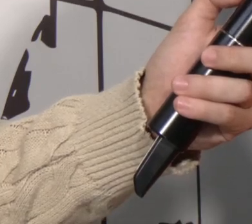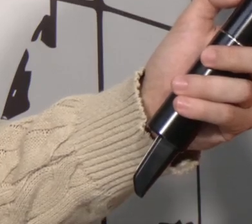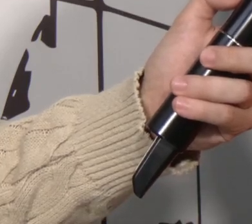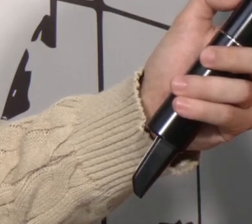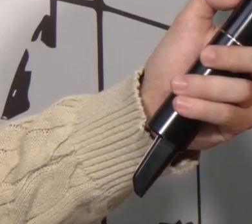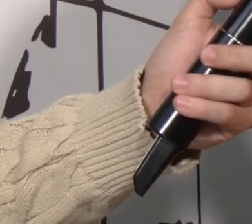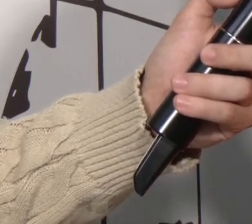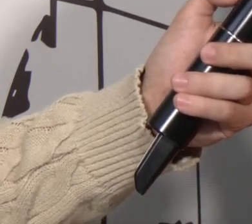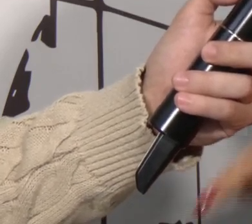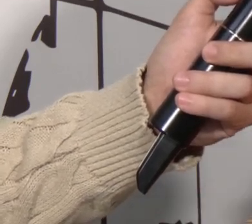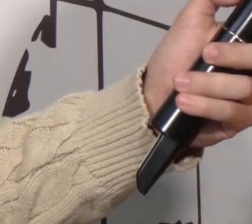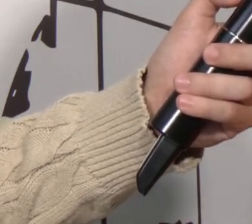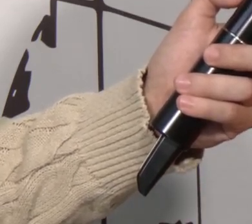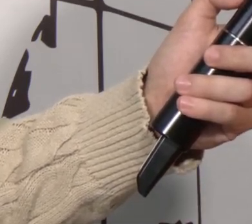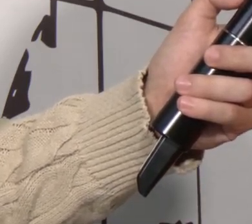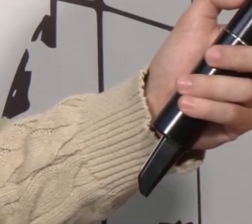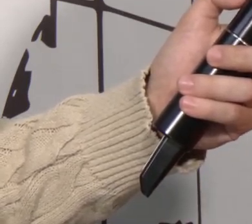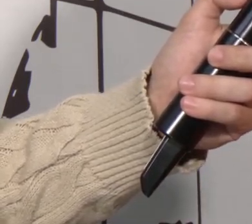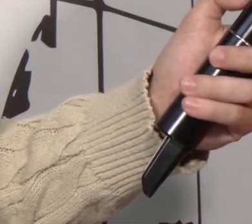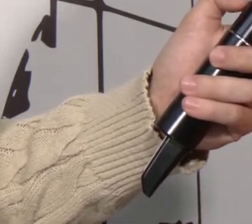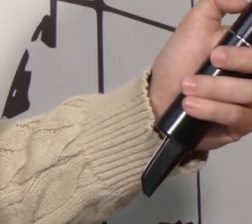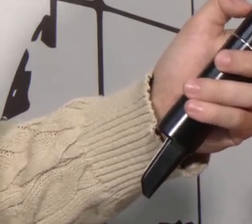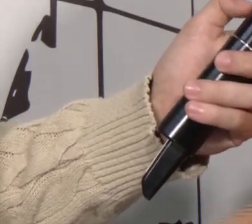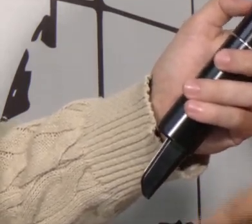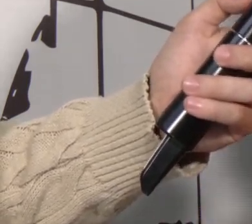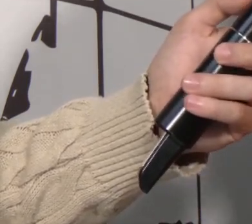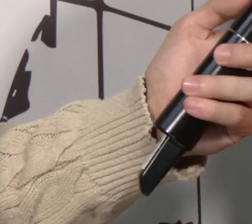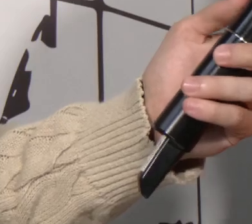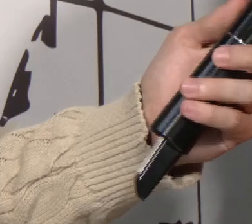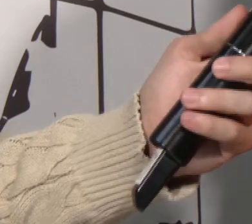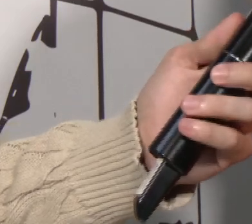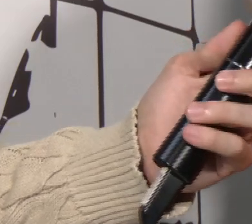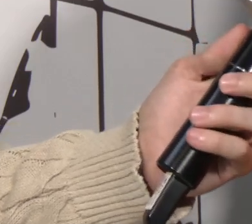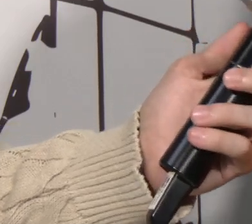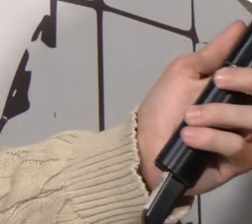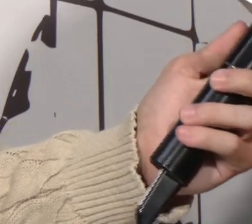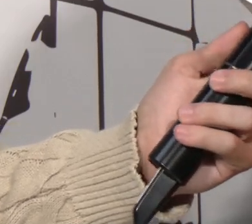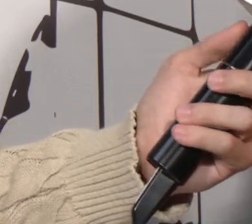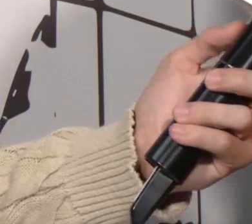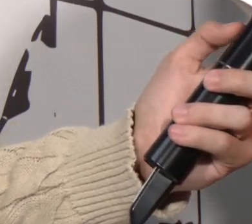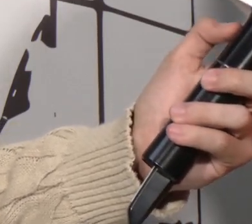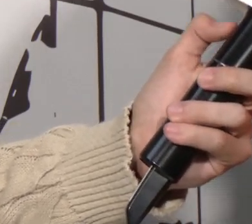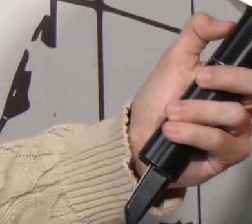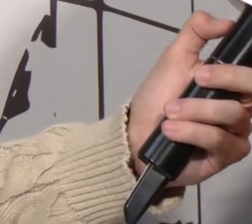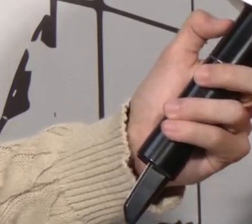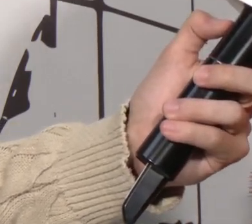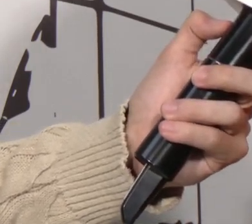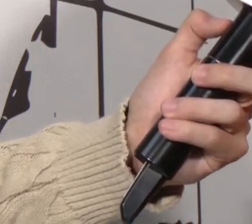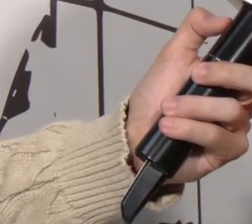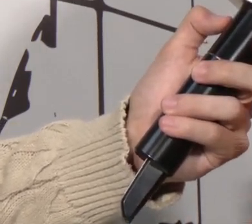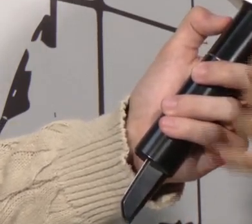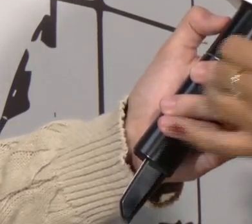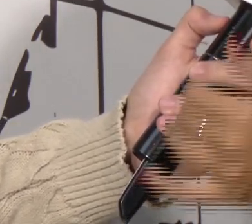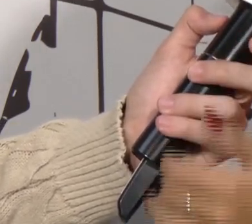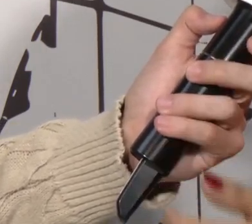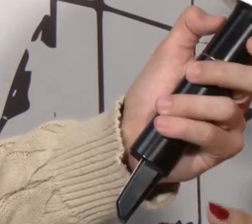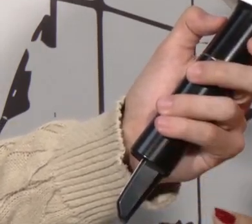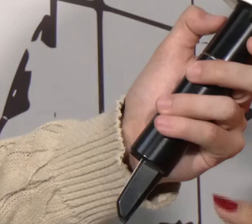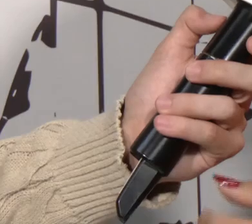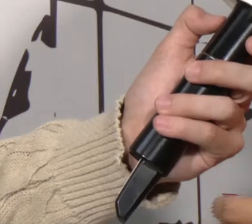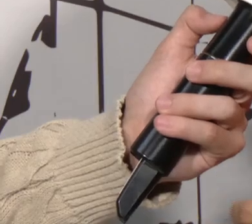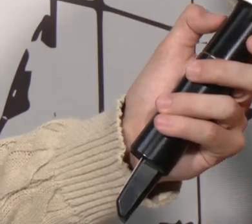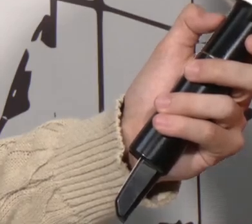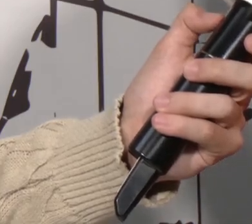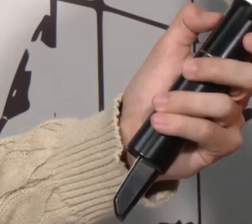de um material que está na mão dos estudantes e que, com isso, eles também valorizam, se conscientizam, entendem que